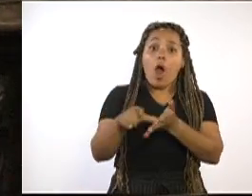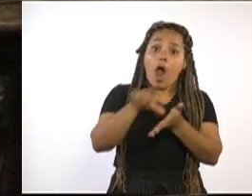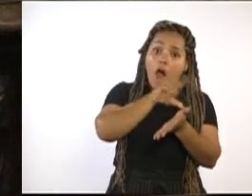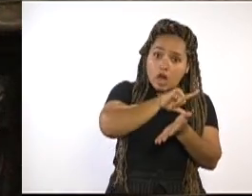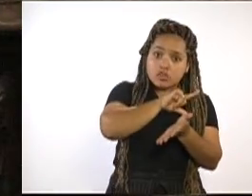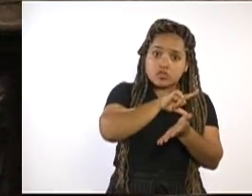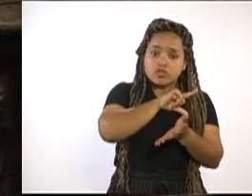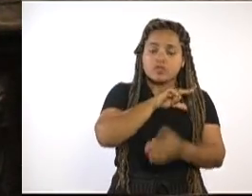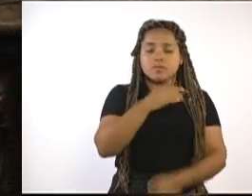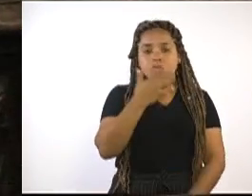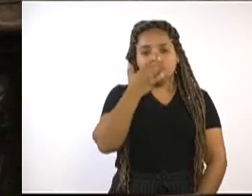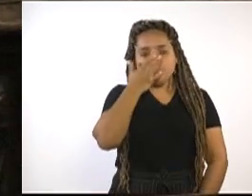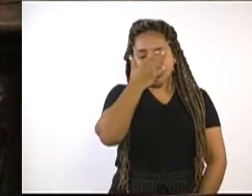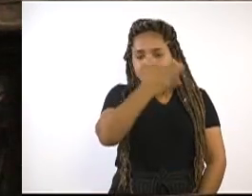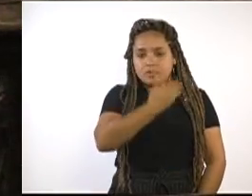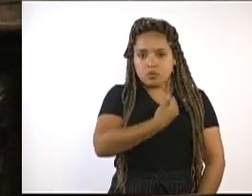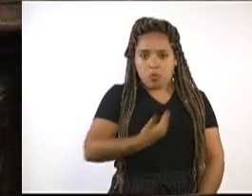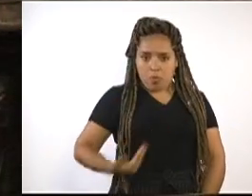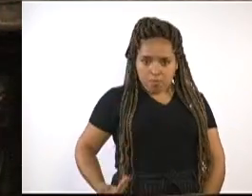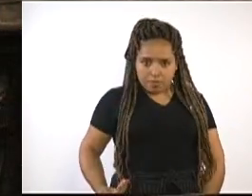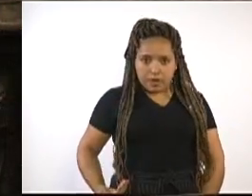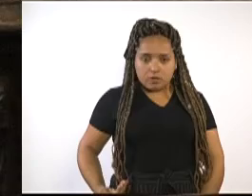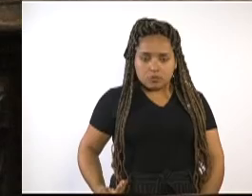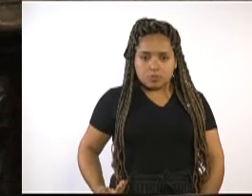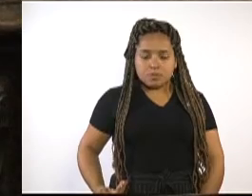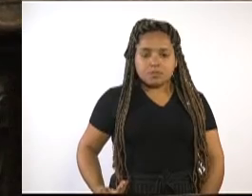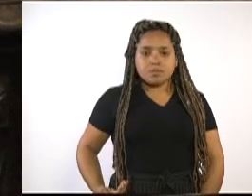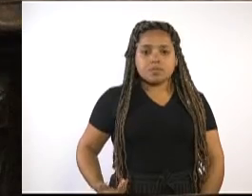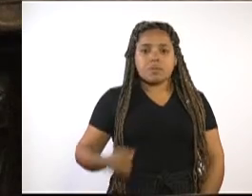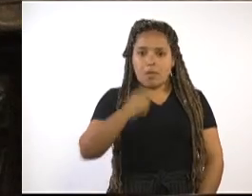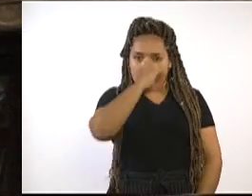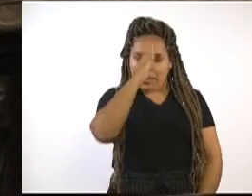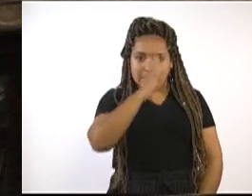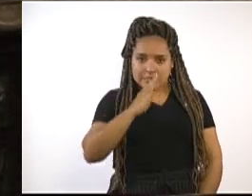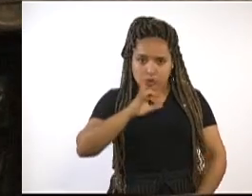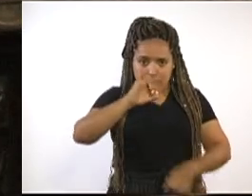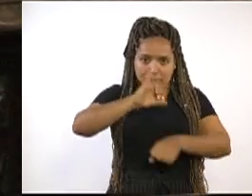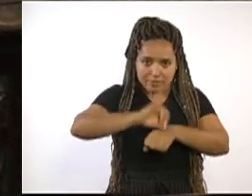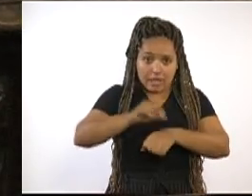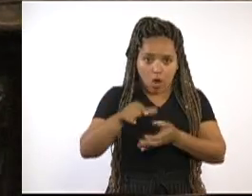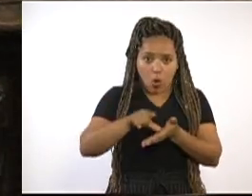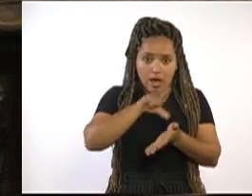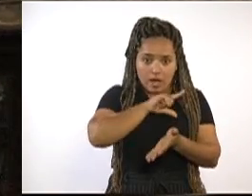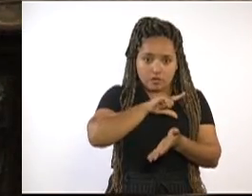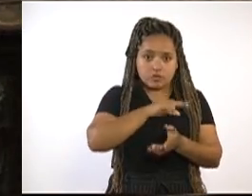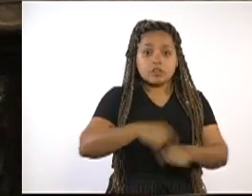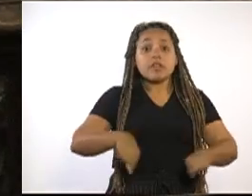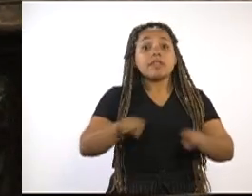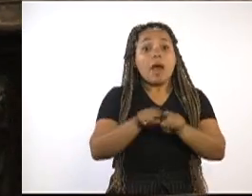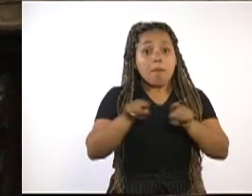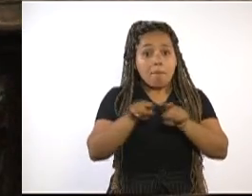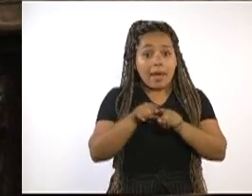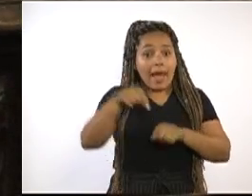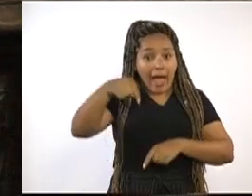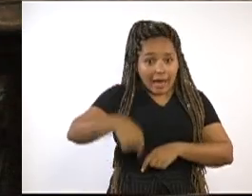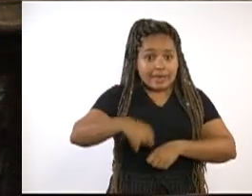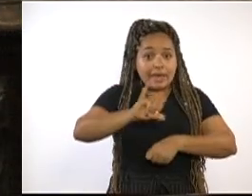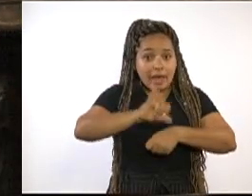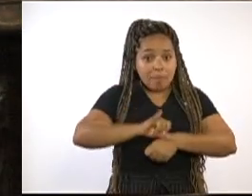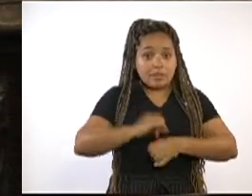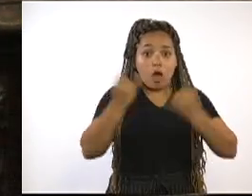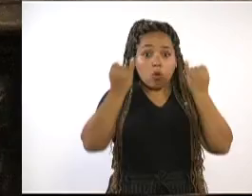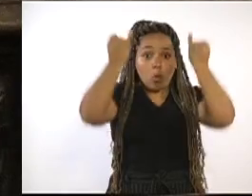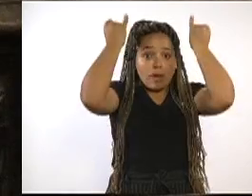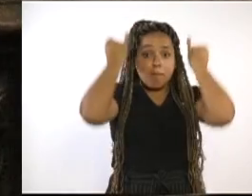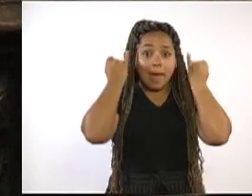capital da República do Brasil, foi também capital do Império. Então